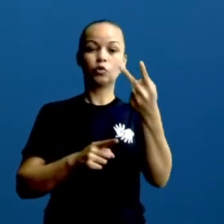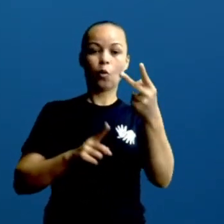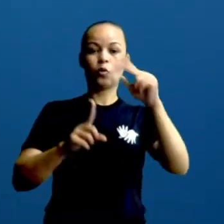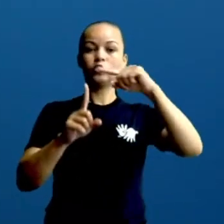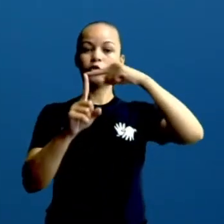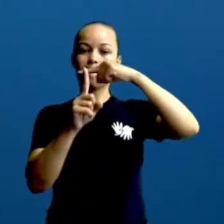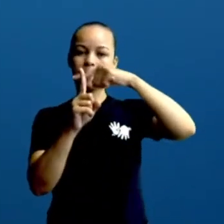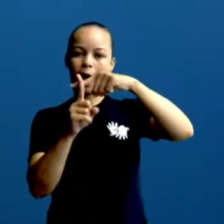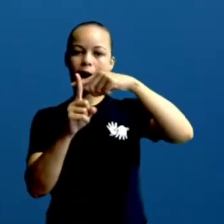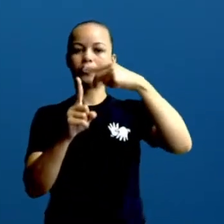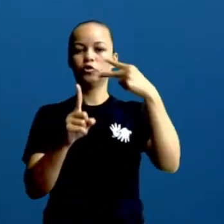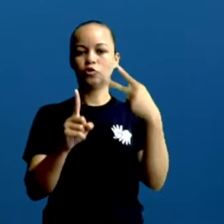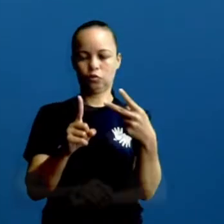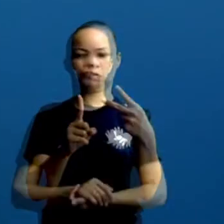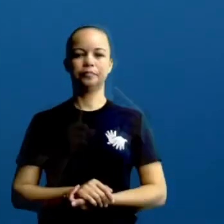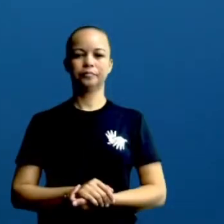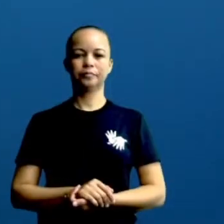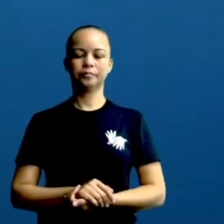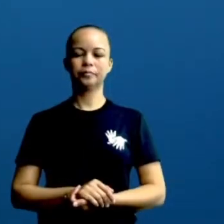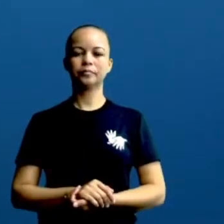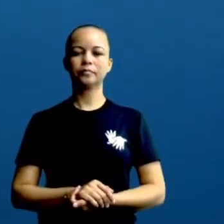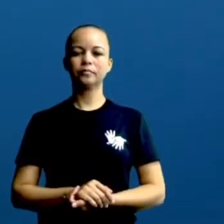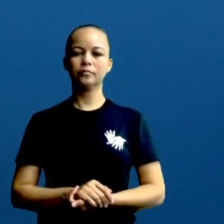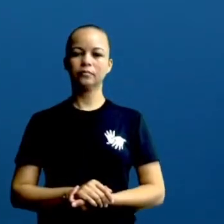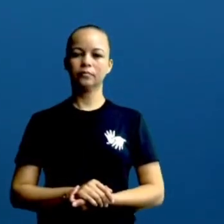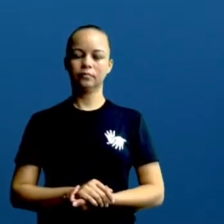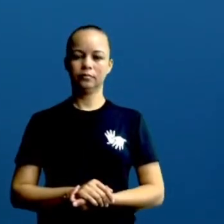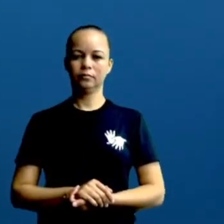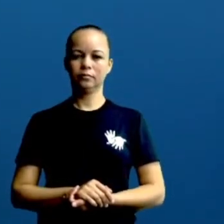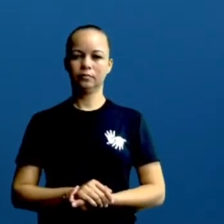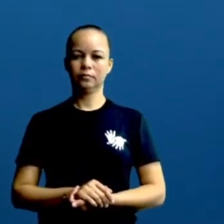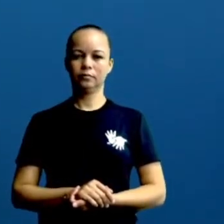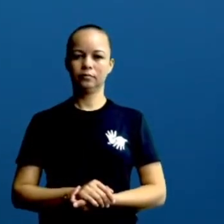mais dois macaquinhos estão